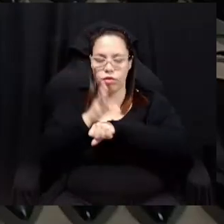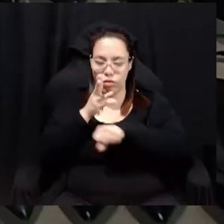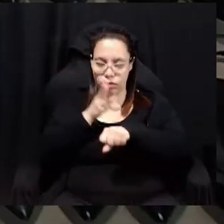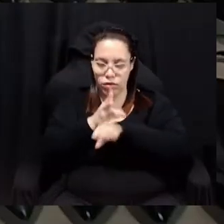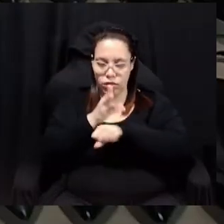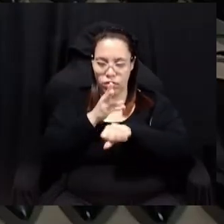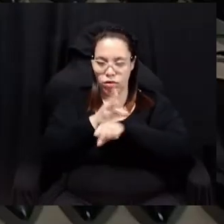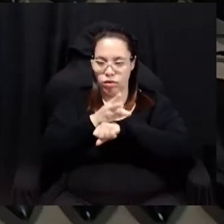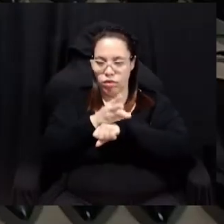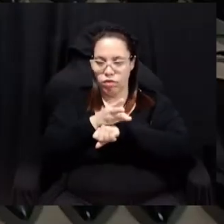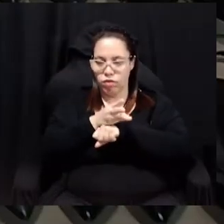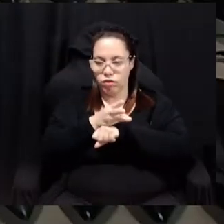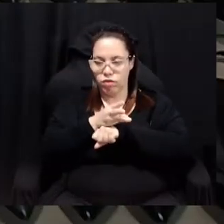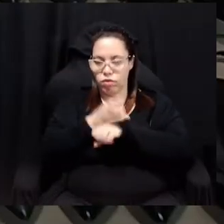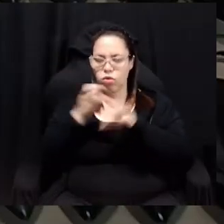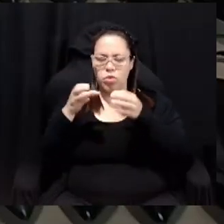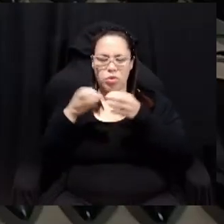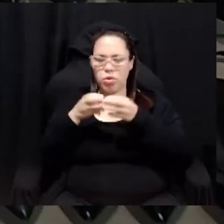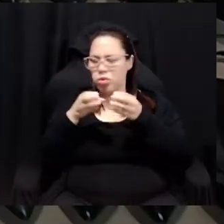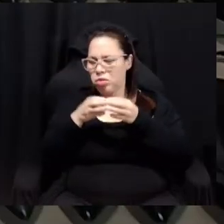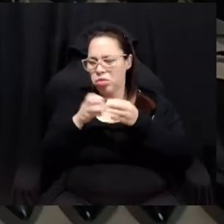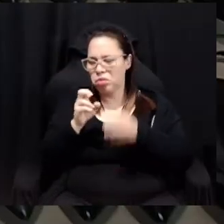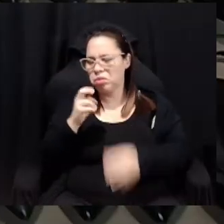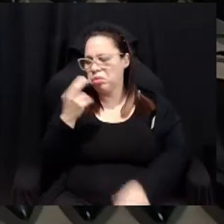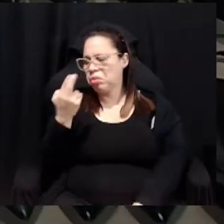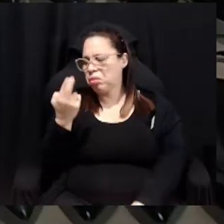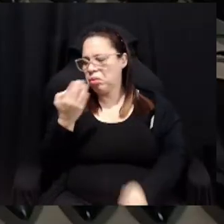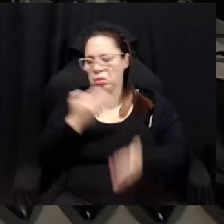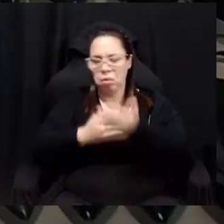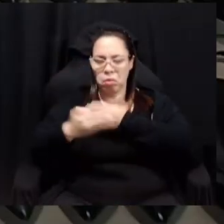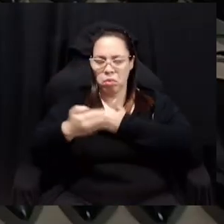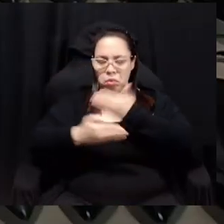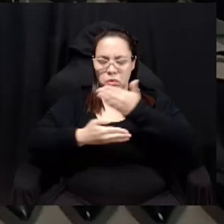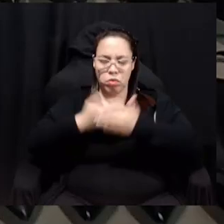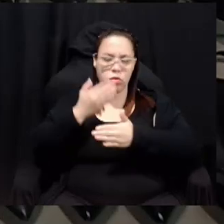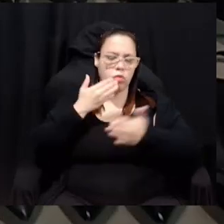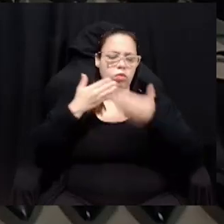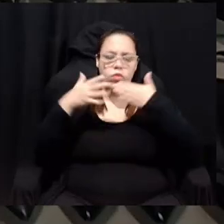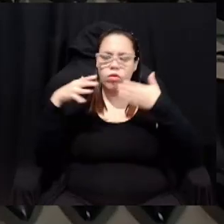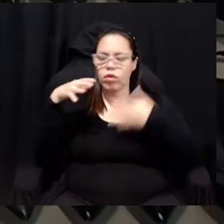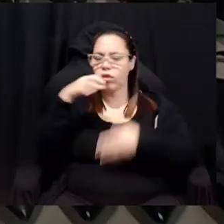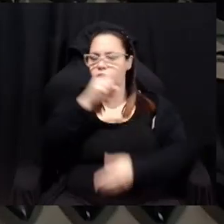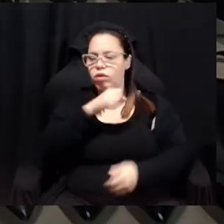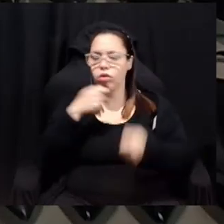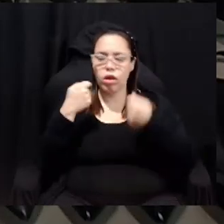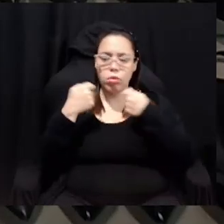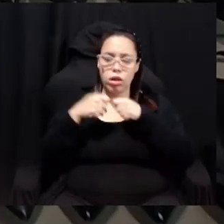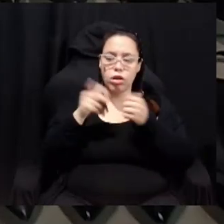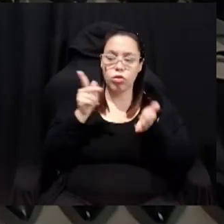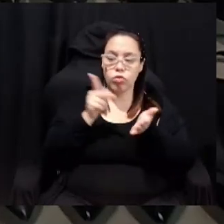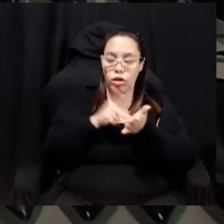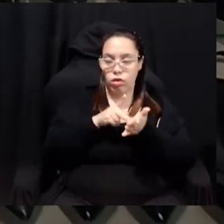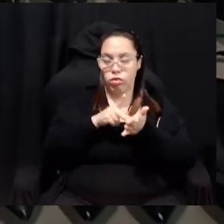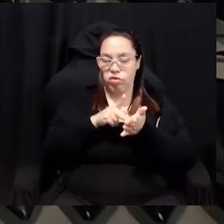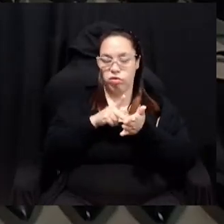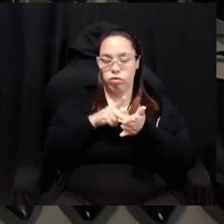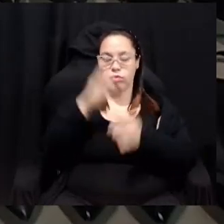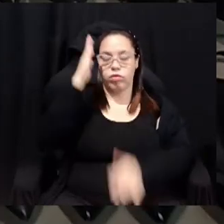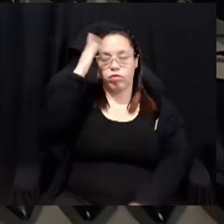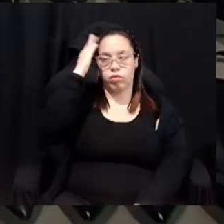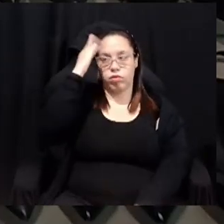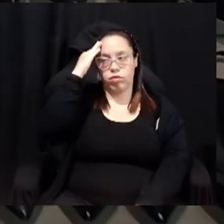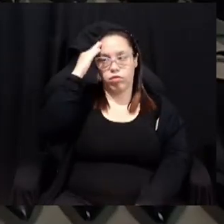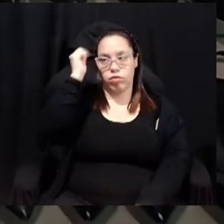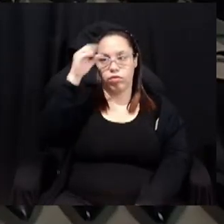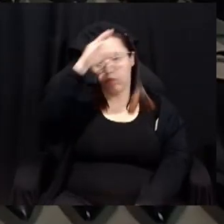seja num grupo, seja numa troca, seja num bate-papo rápido para eu entender a demanda dele. Então, entender que o meu cliente não está só naquela